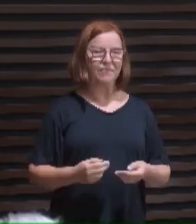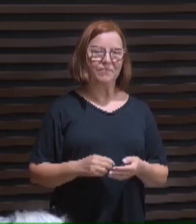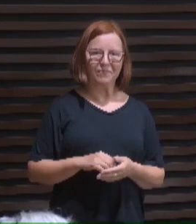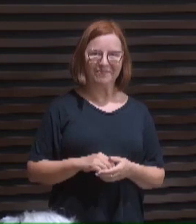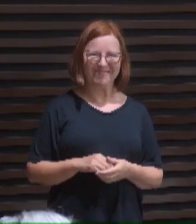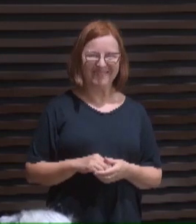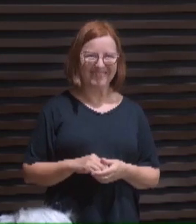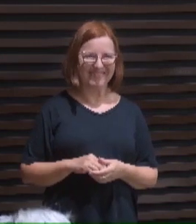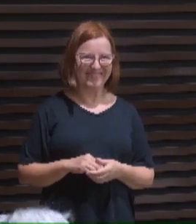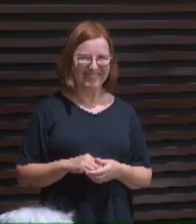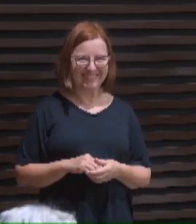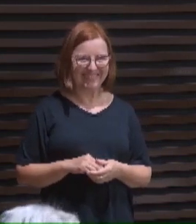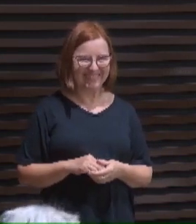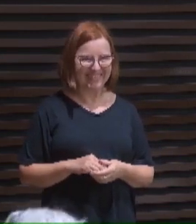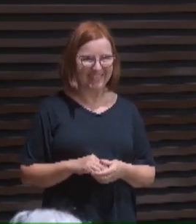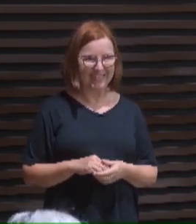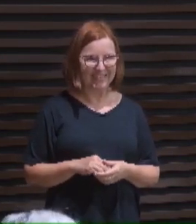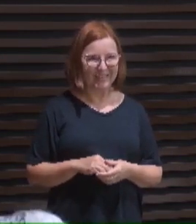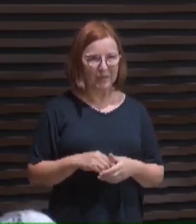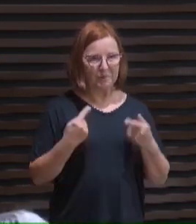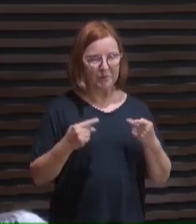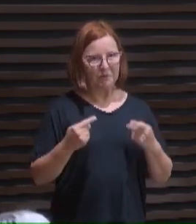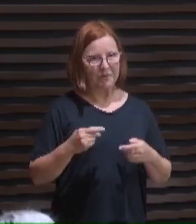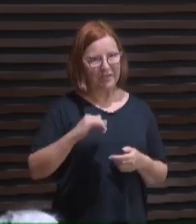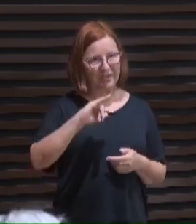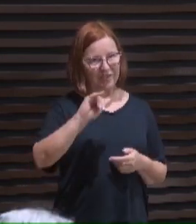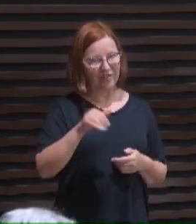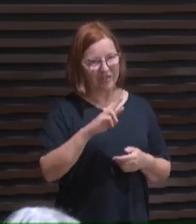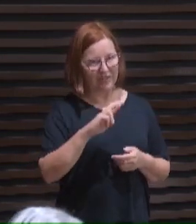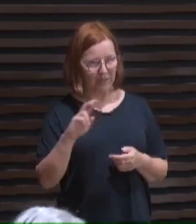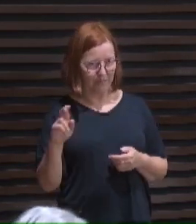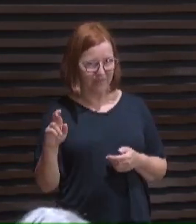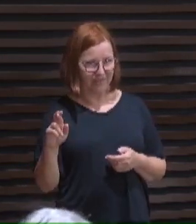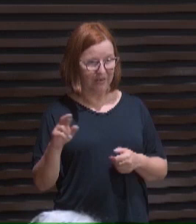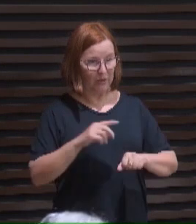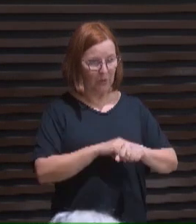Segundo o profeta Jeremias, naquele momento,